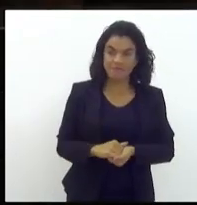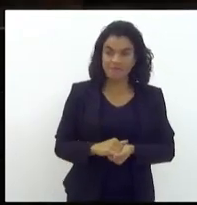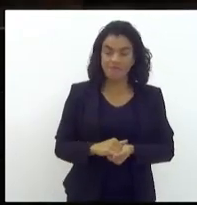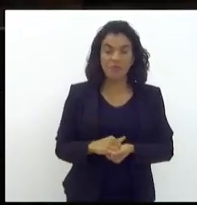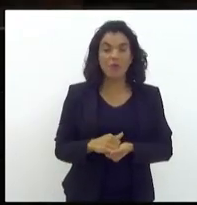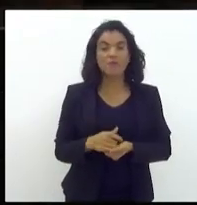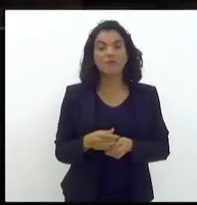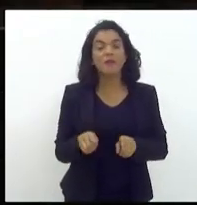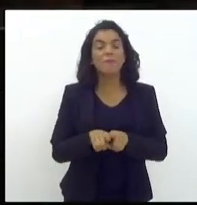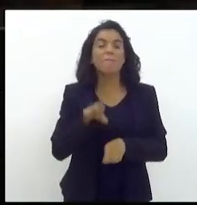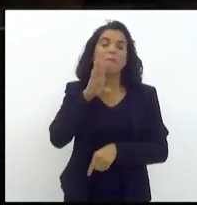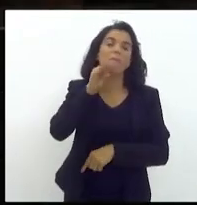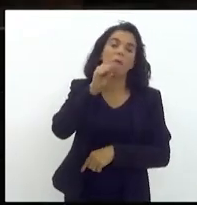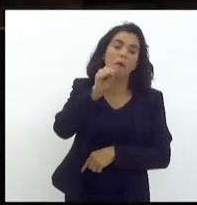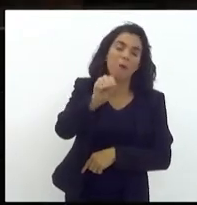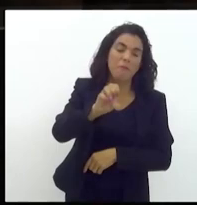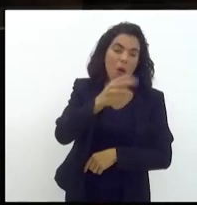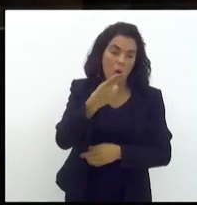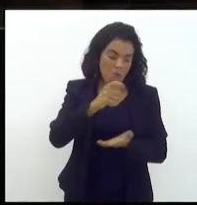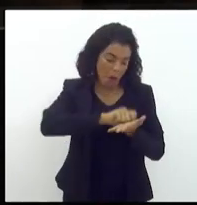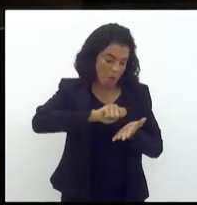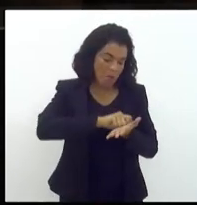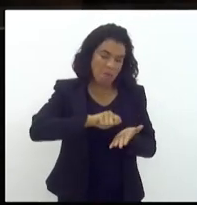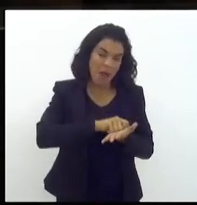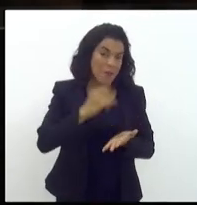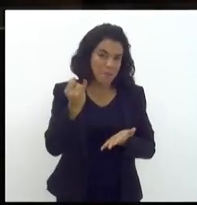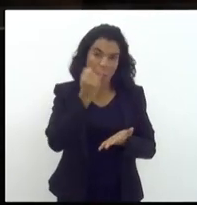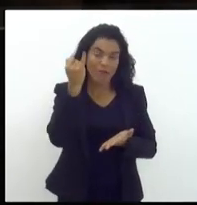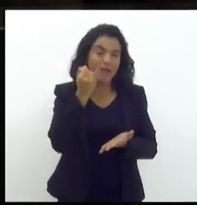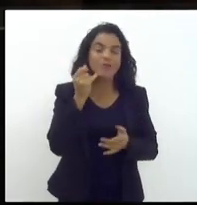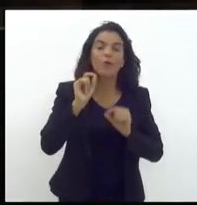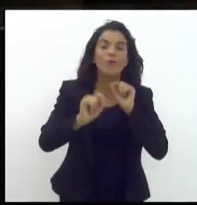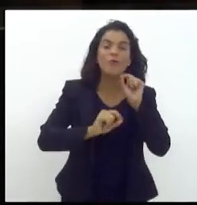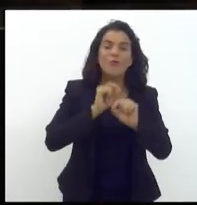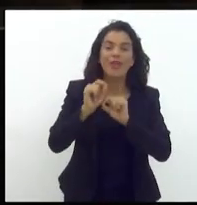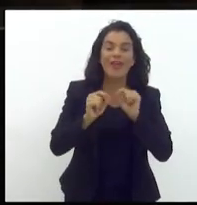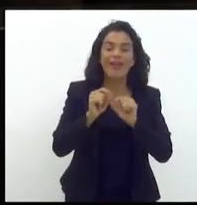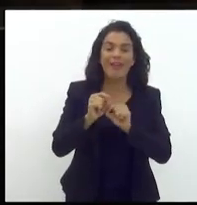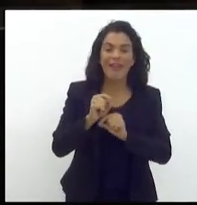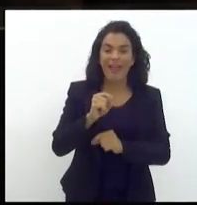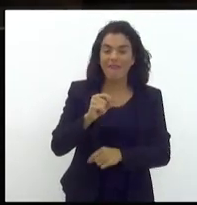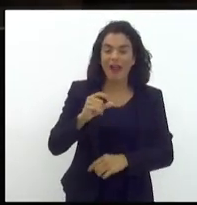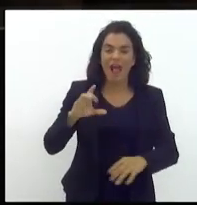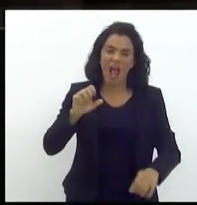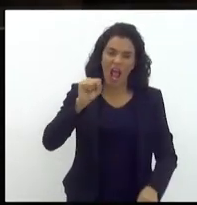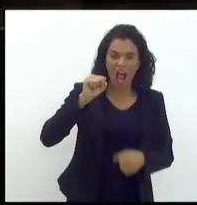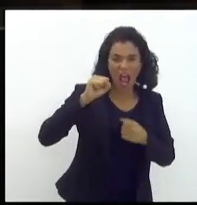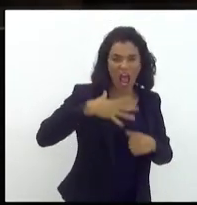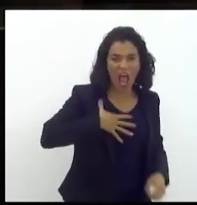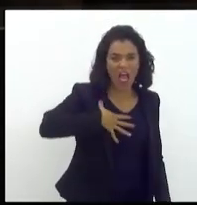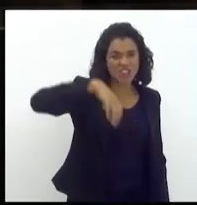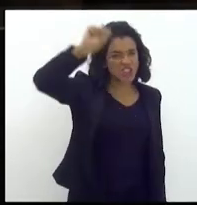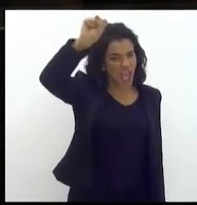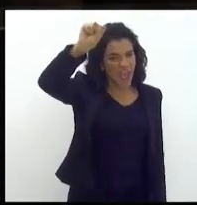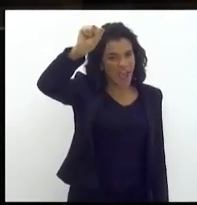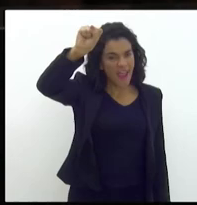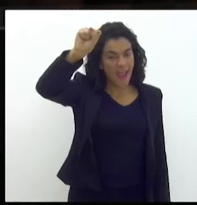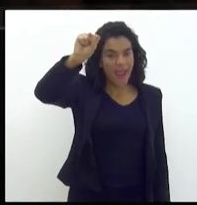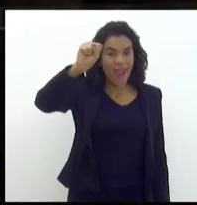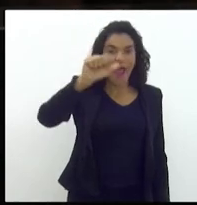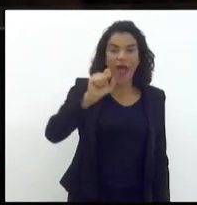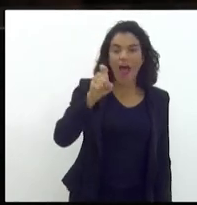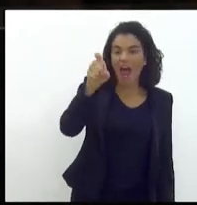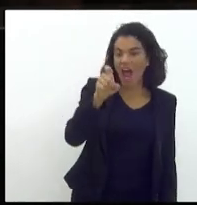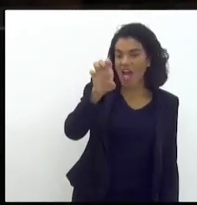como você pronuncia vou ver aqui todo mundo falar Axé escreve com